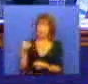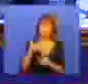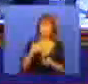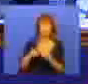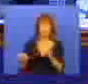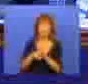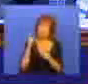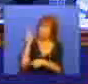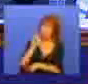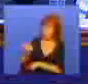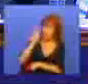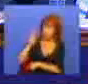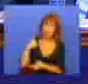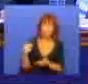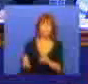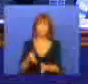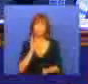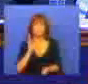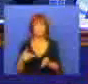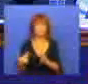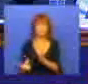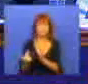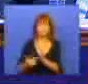decreto-lei manda-nos esperar.